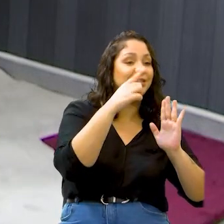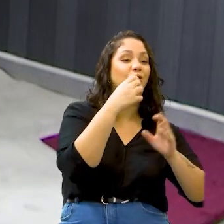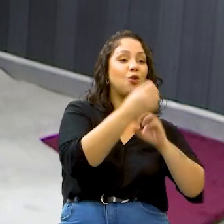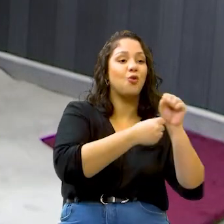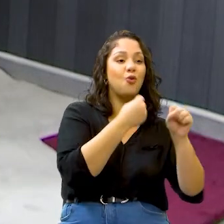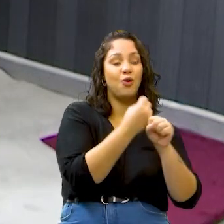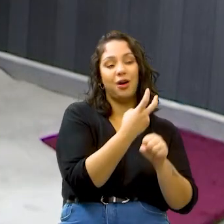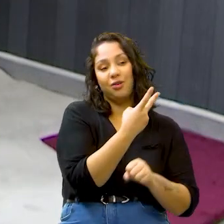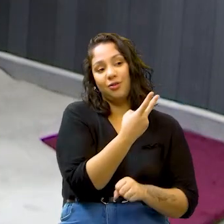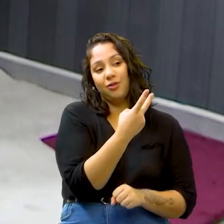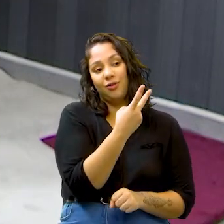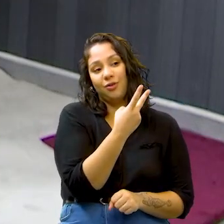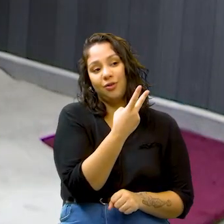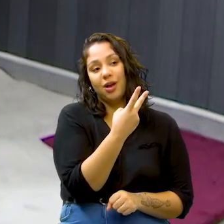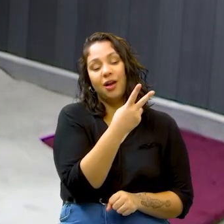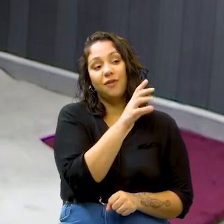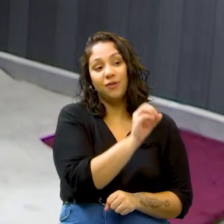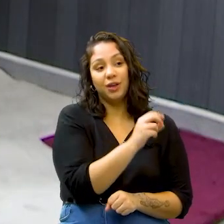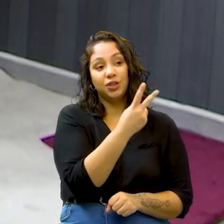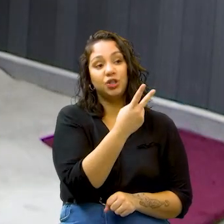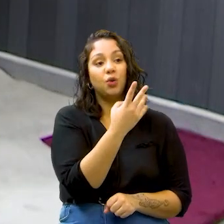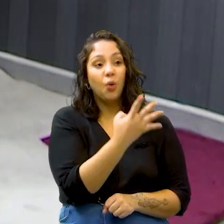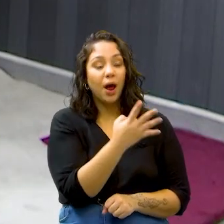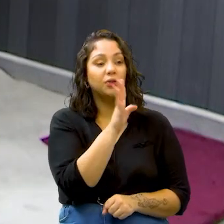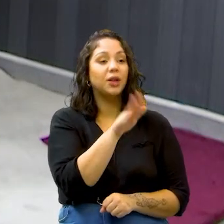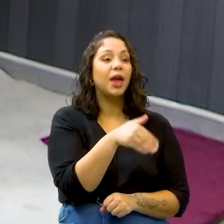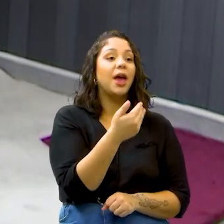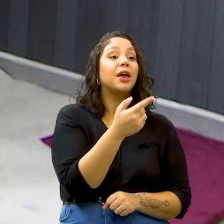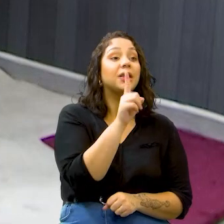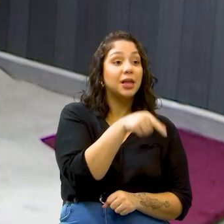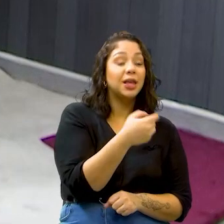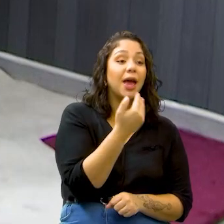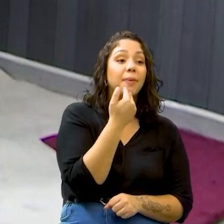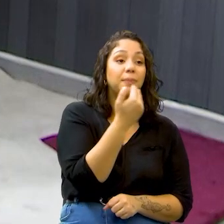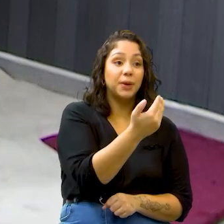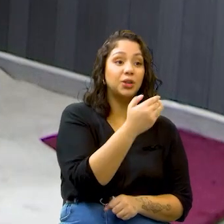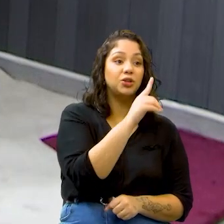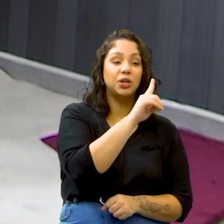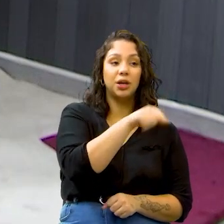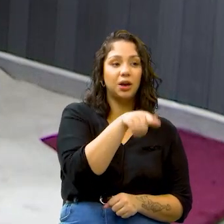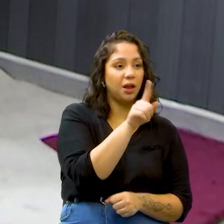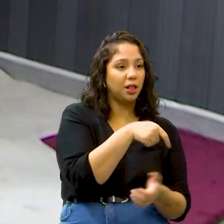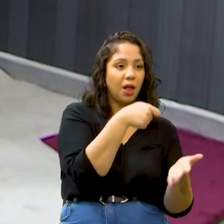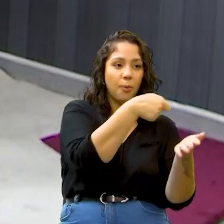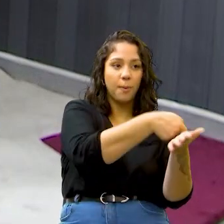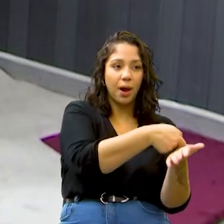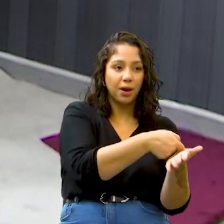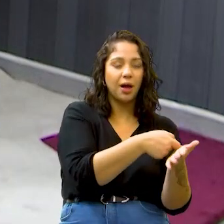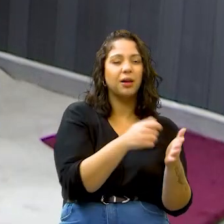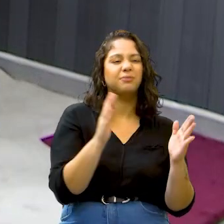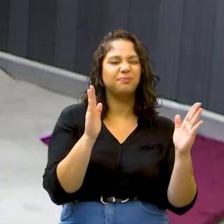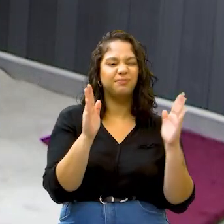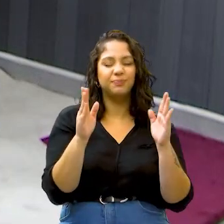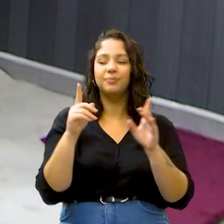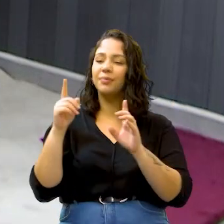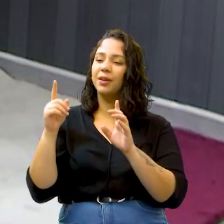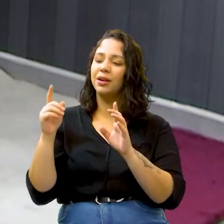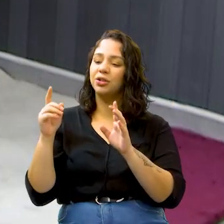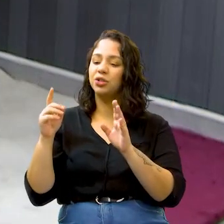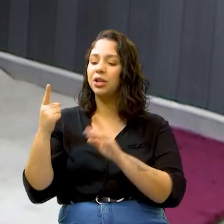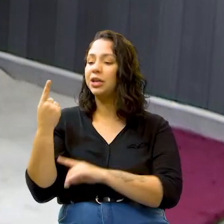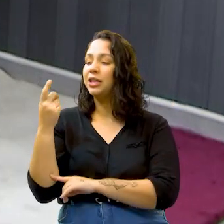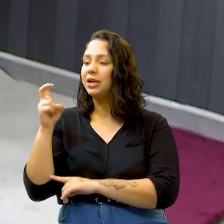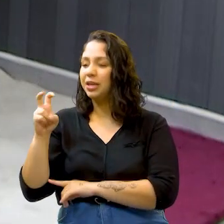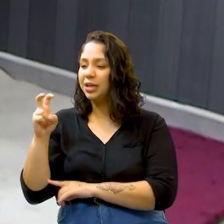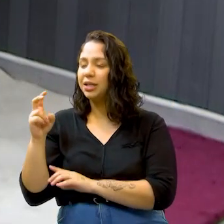Unicamp 2024 pedido de isenção de taxa de inscrição é agora no mês de maio até Julho